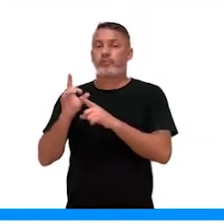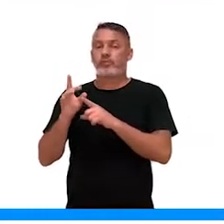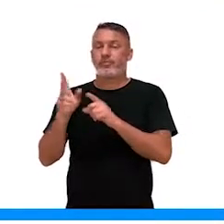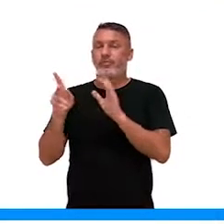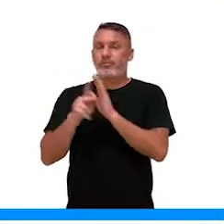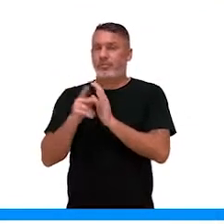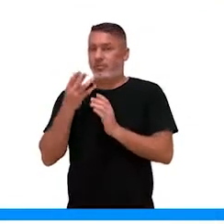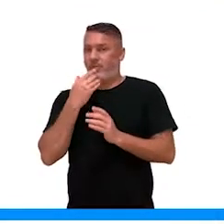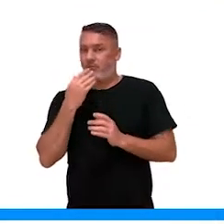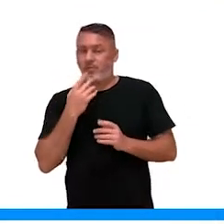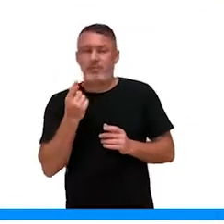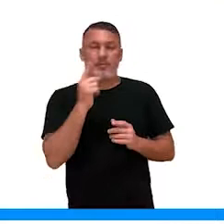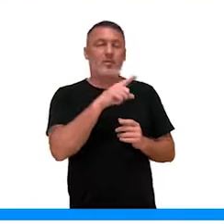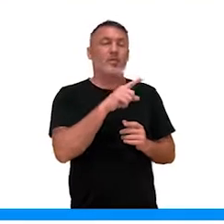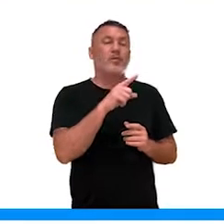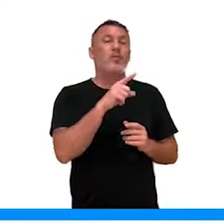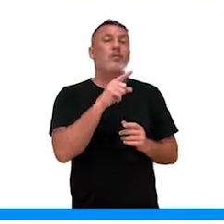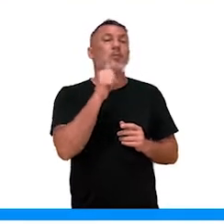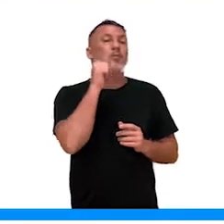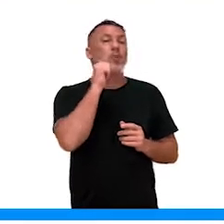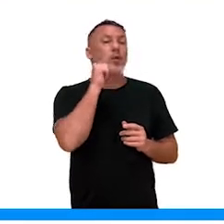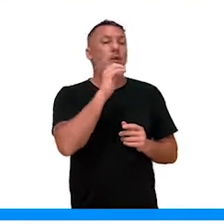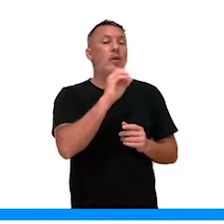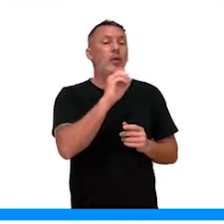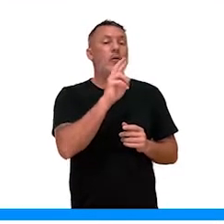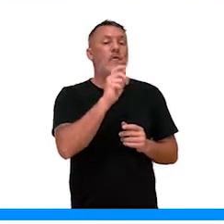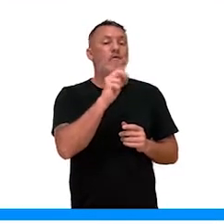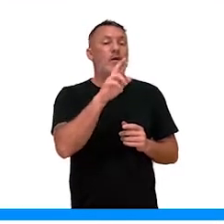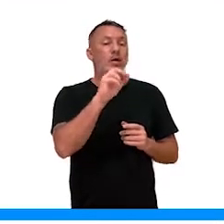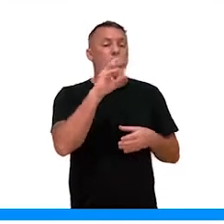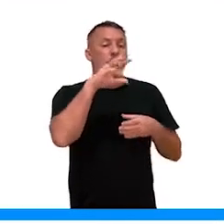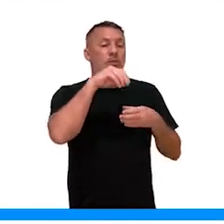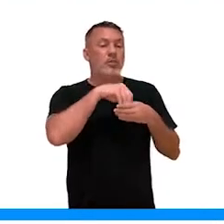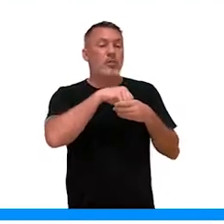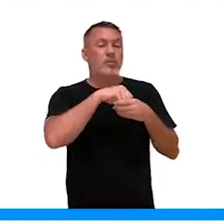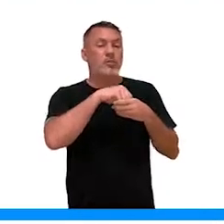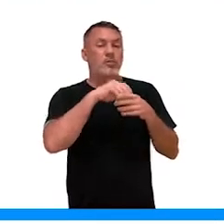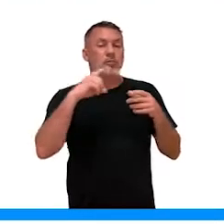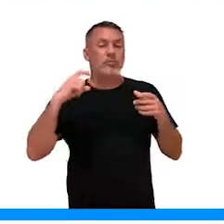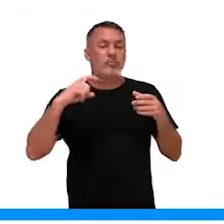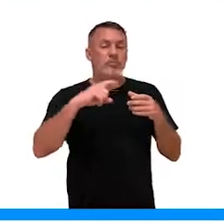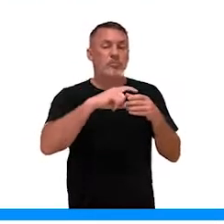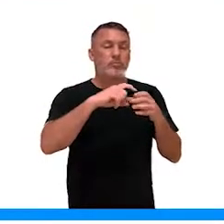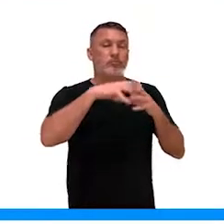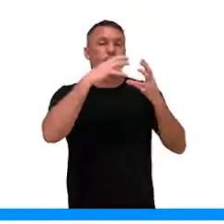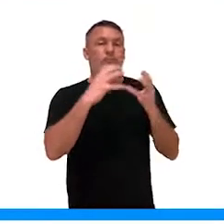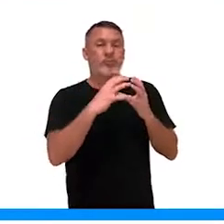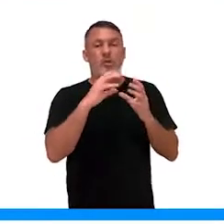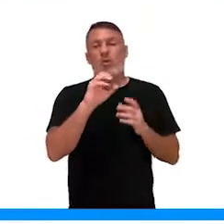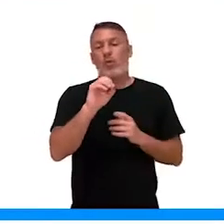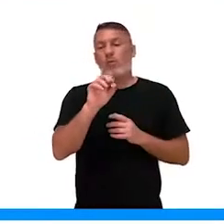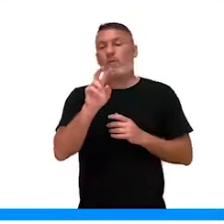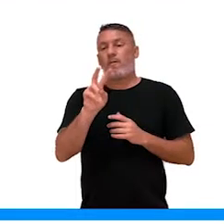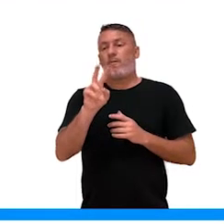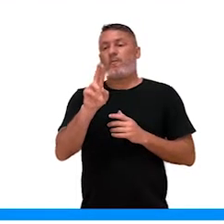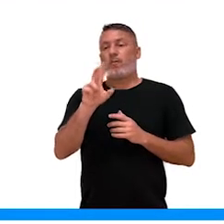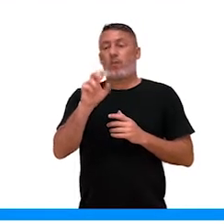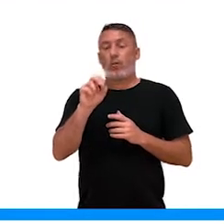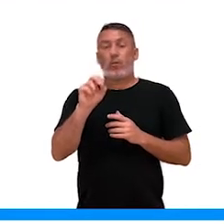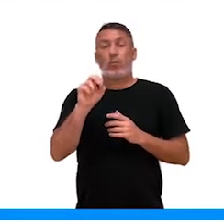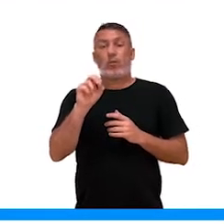ele produz aí os gametas femininos, que são os ovócitos secundários, que posteriormente é chamado de